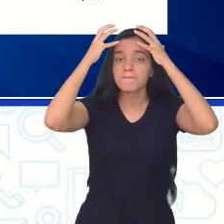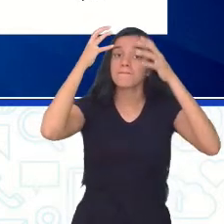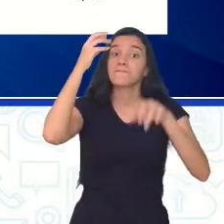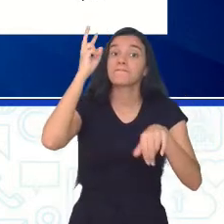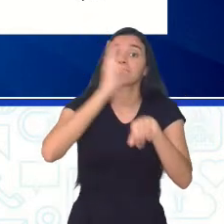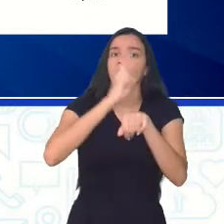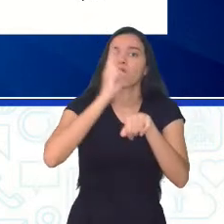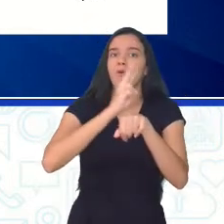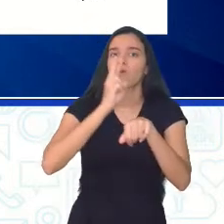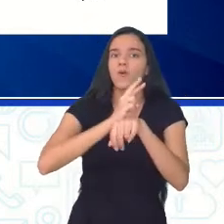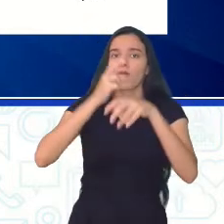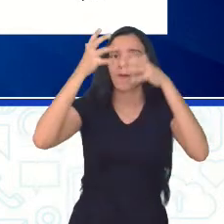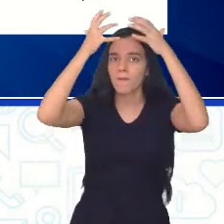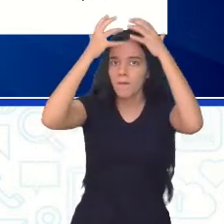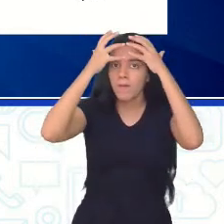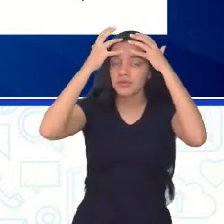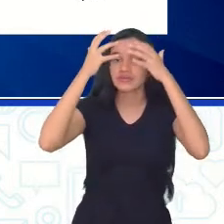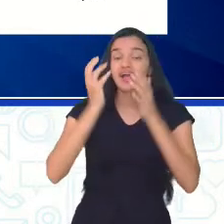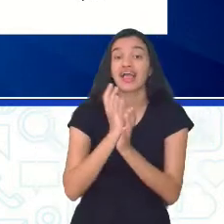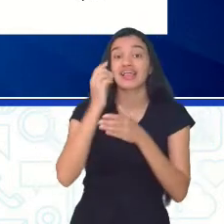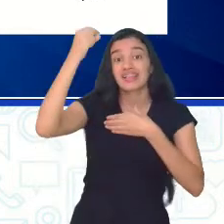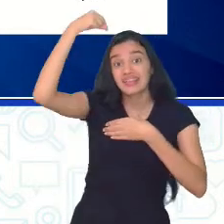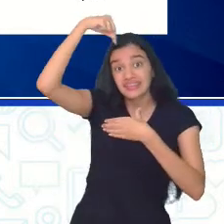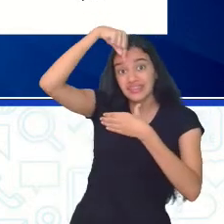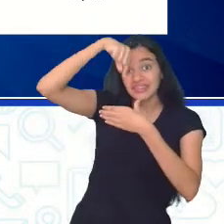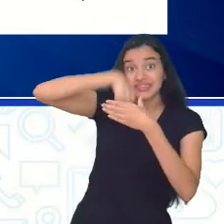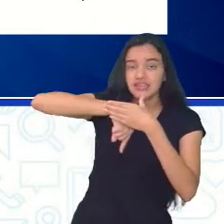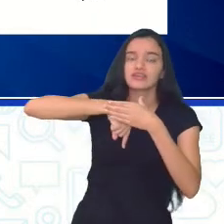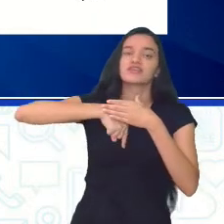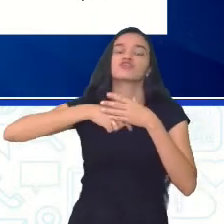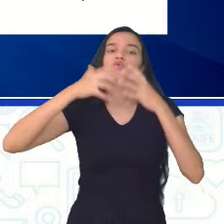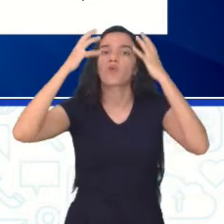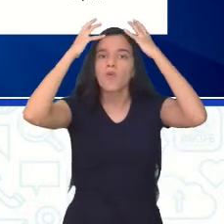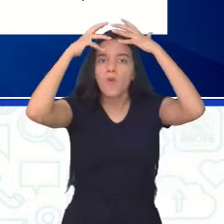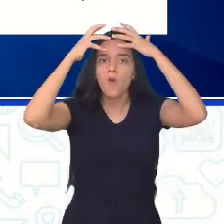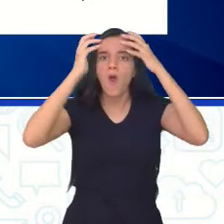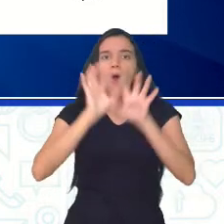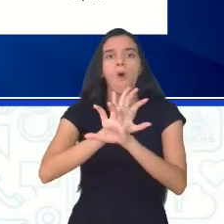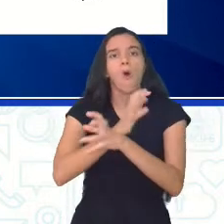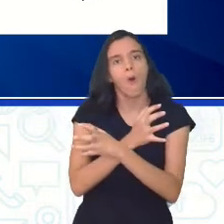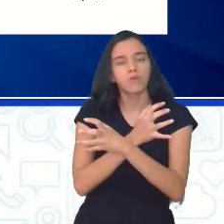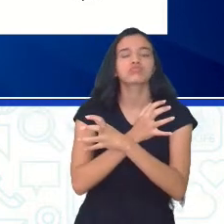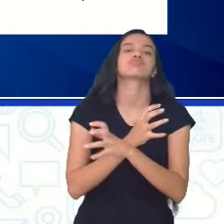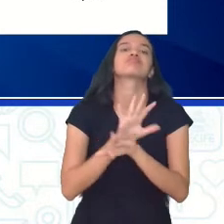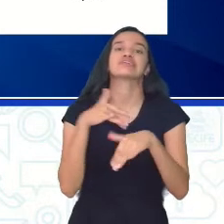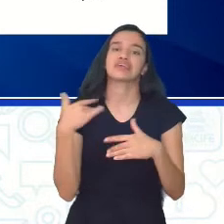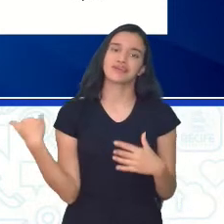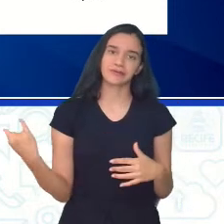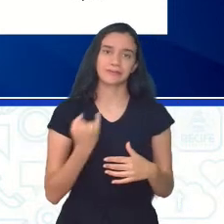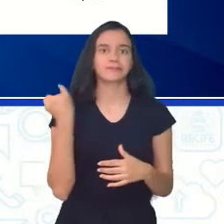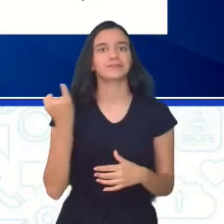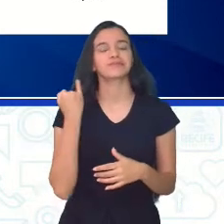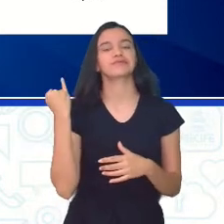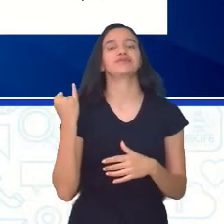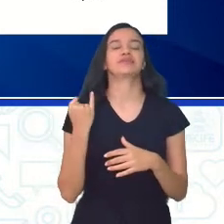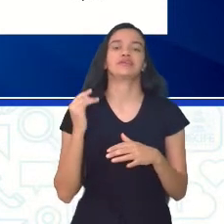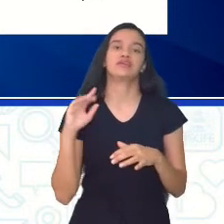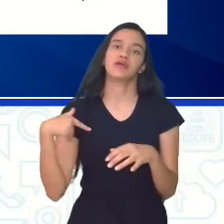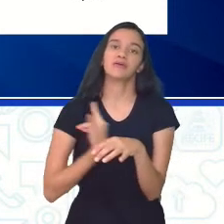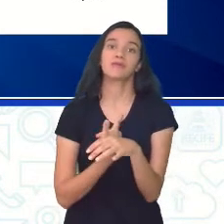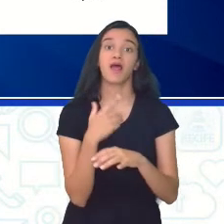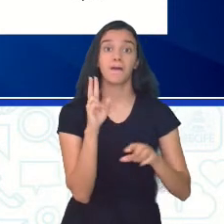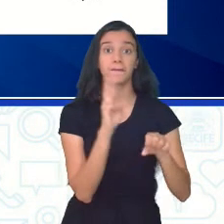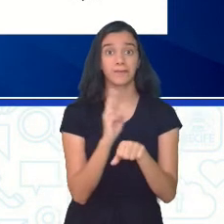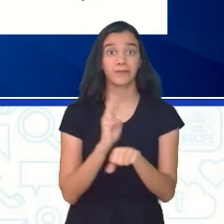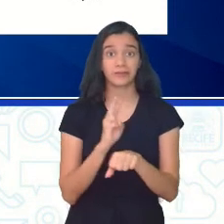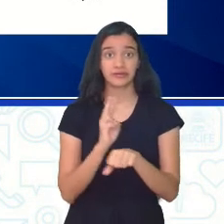né? Toda a parte interna, por uma caixa craniana, ossos. E esses ossos são muito importantes para